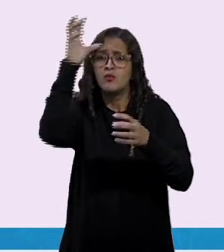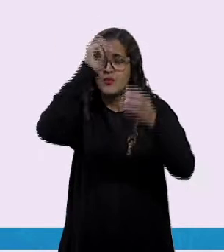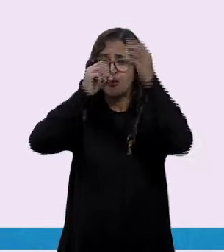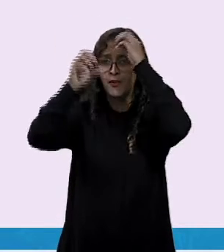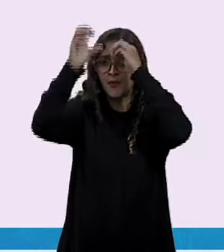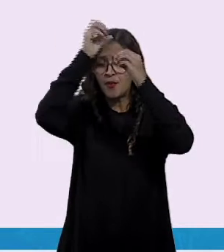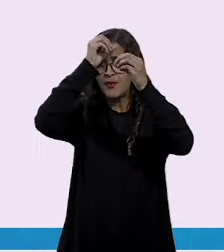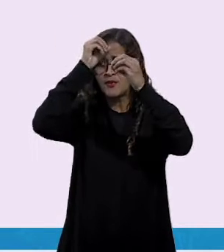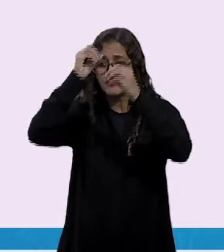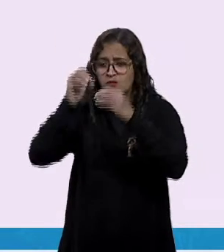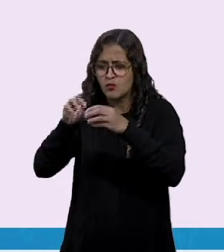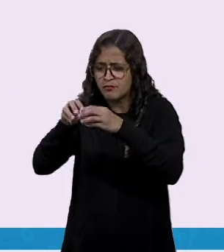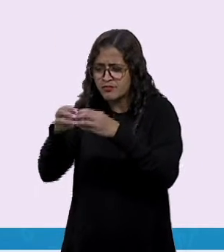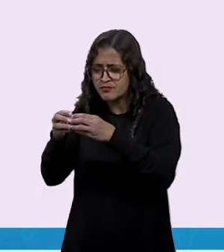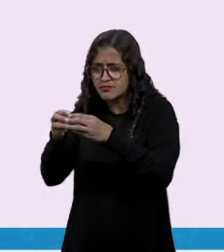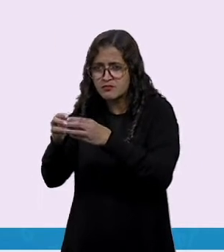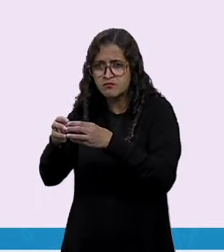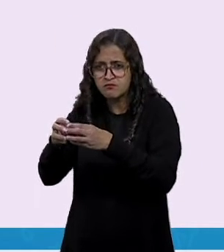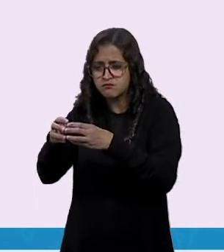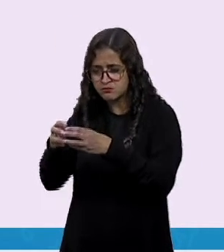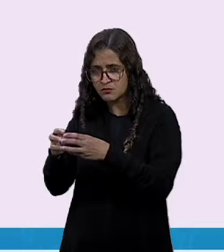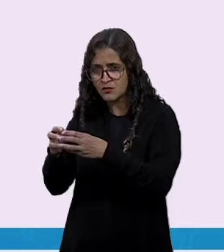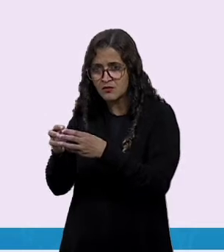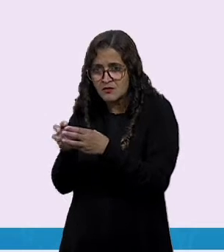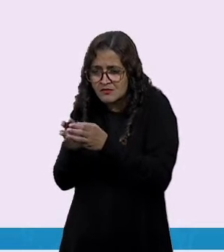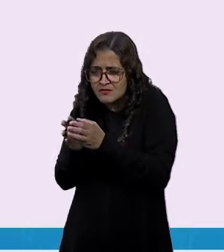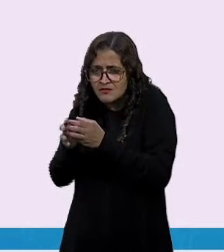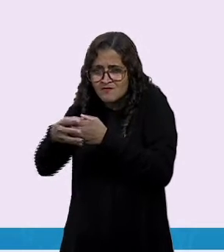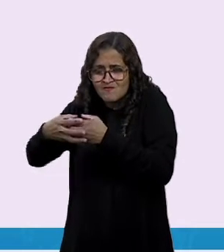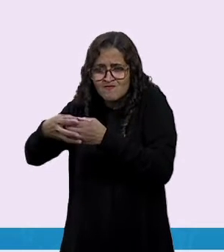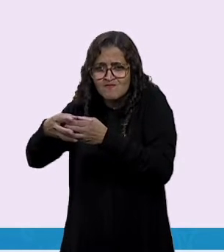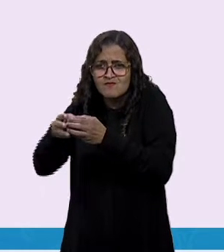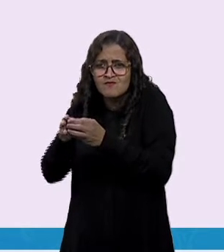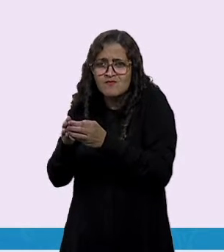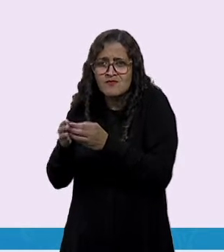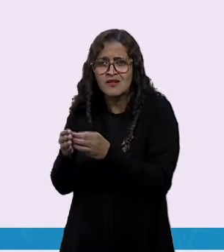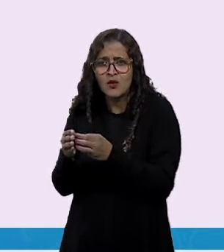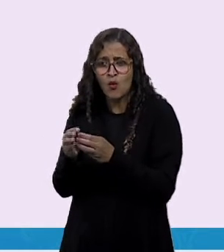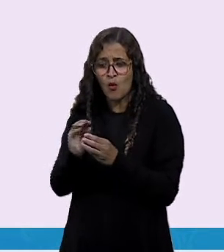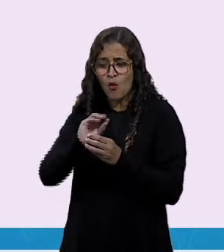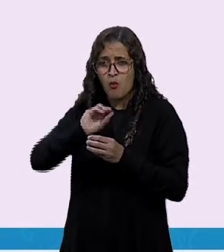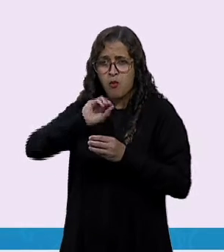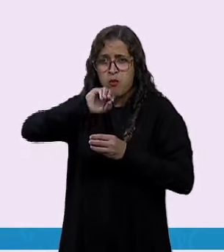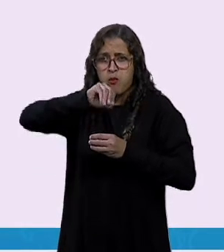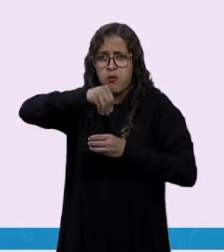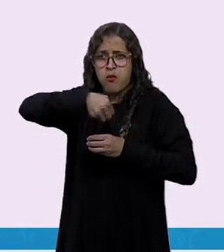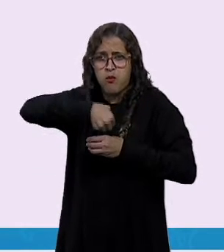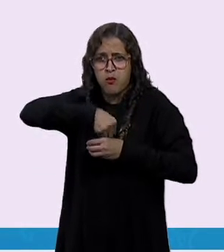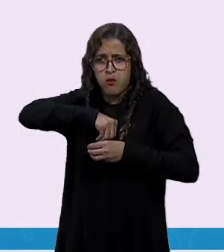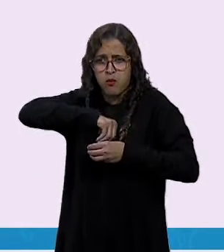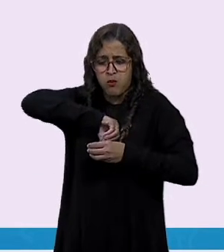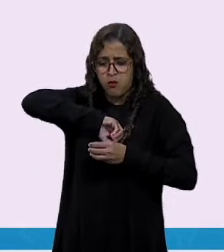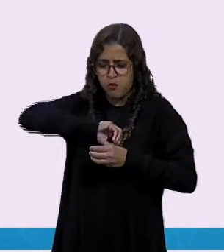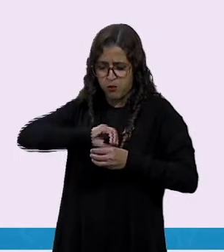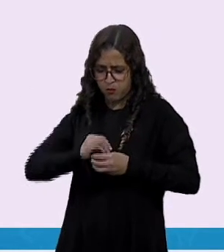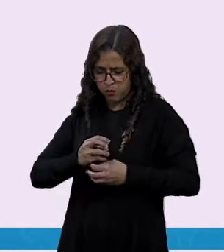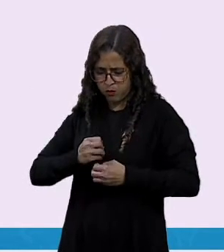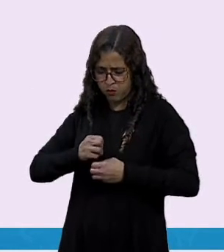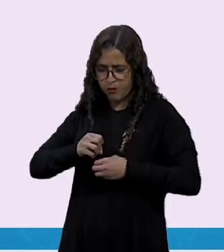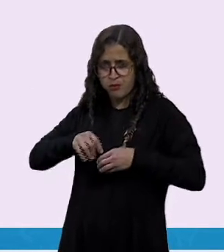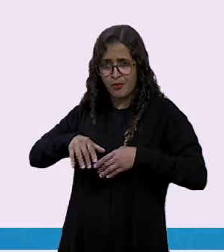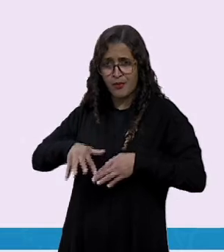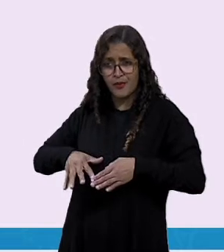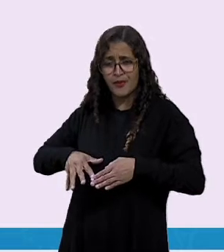crescem dentro do ovo. E a casca do ovo, ele tem todos os nutrientes que o filhote precisa para se